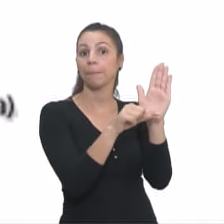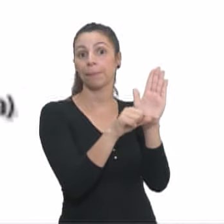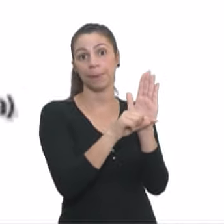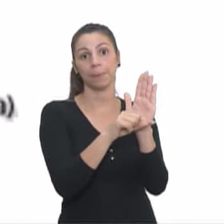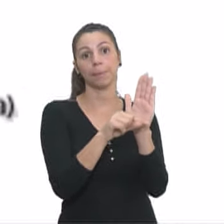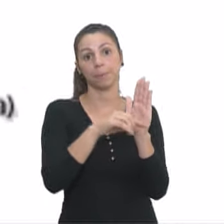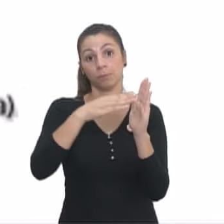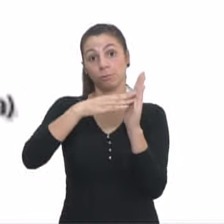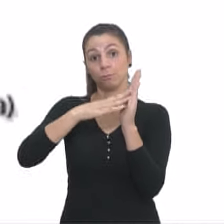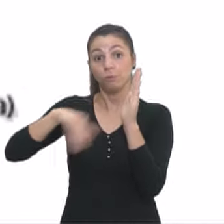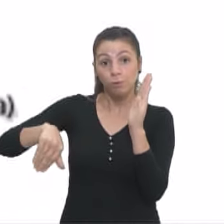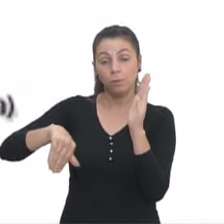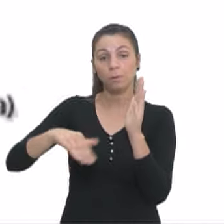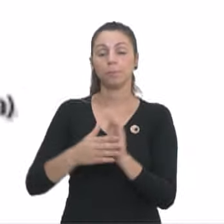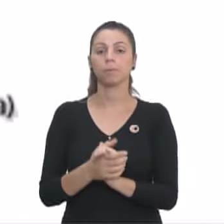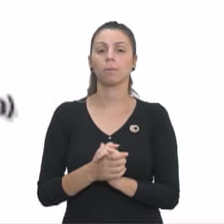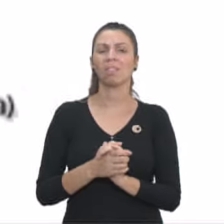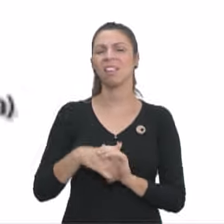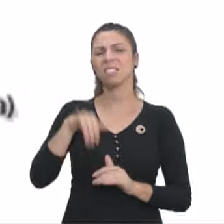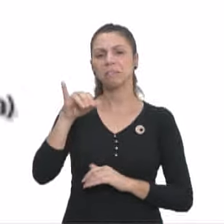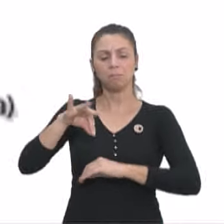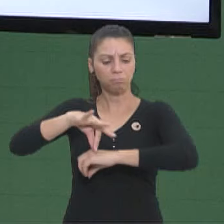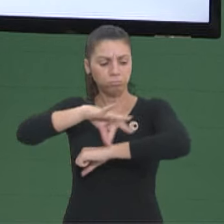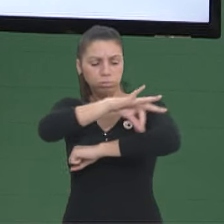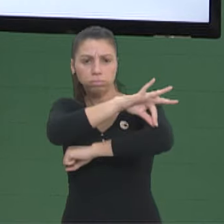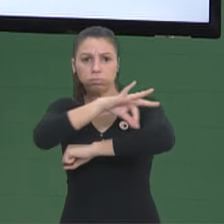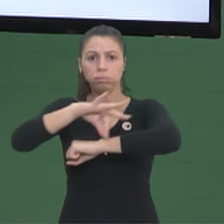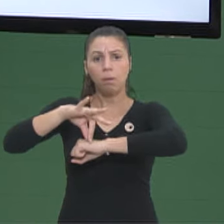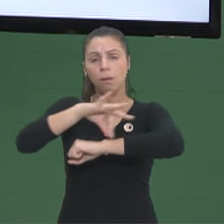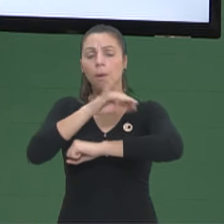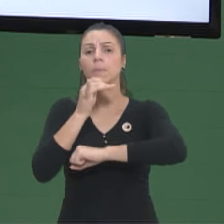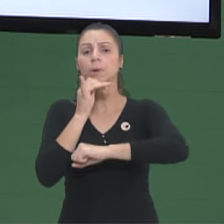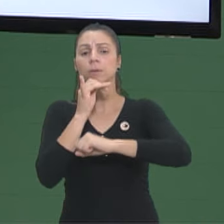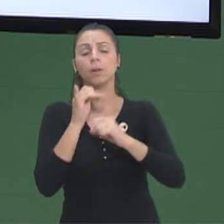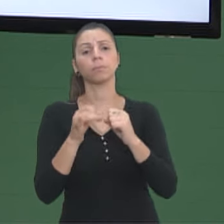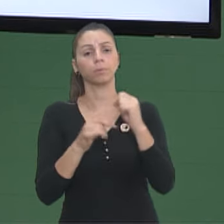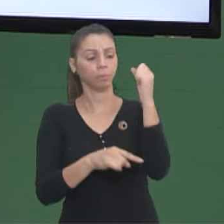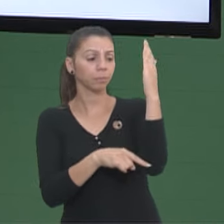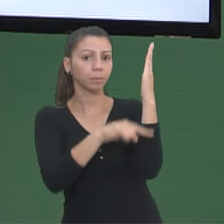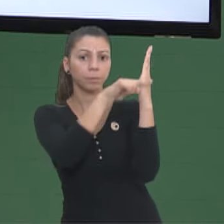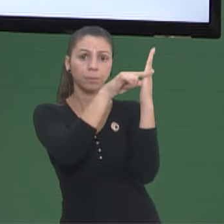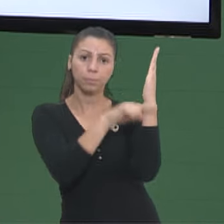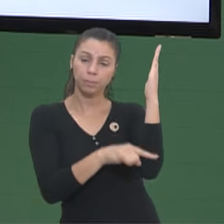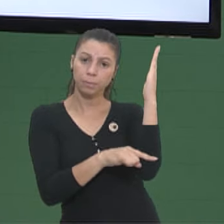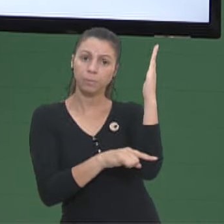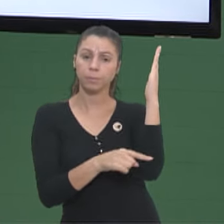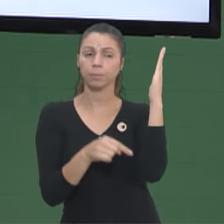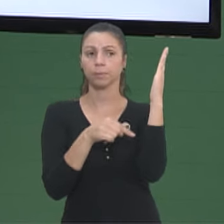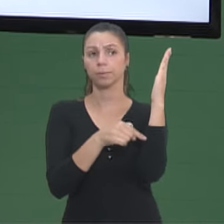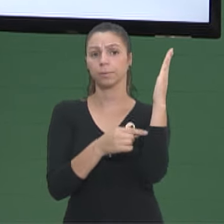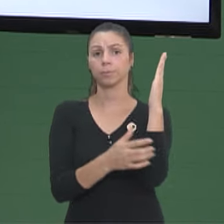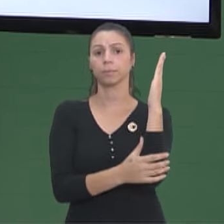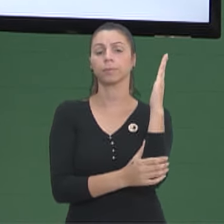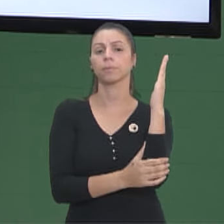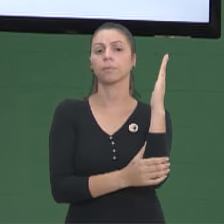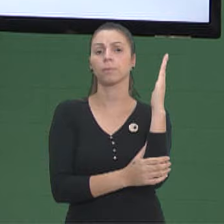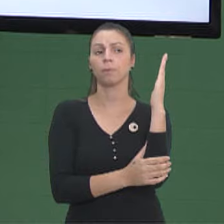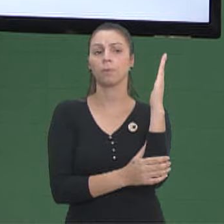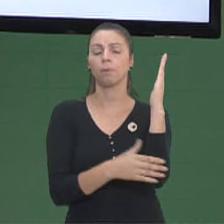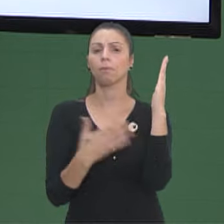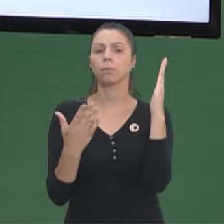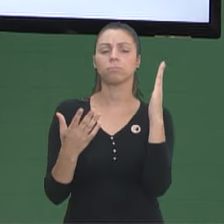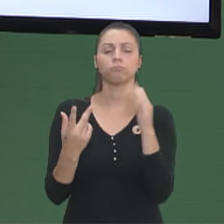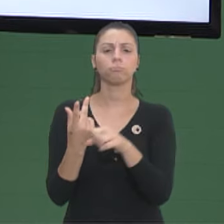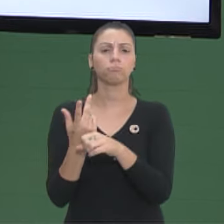o que aconteceu? Se eu olhar na reta, se eu olhar num termômetro, por exemplo, eu tô lá. Cadê